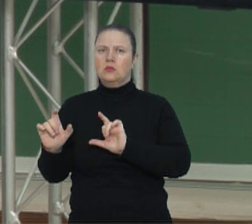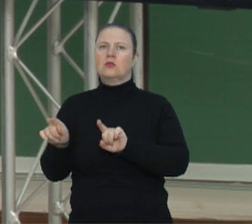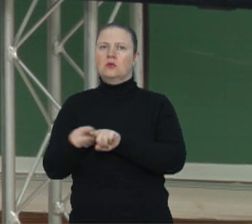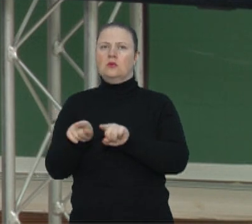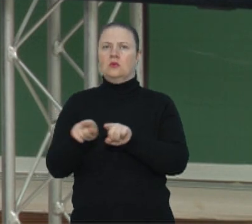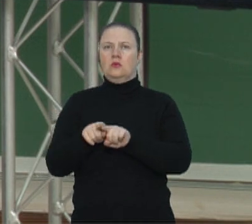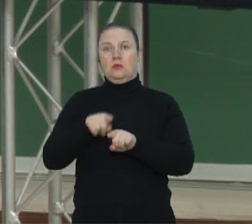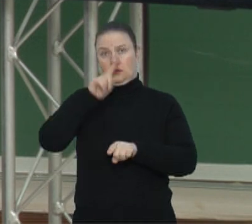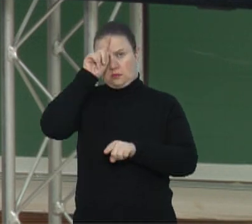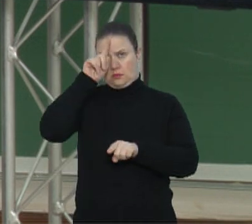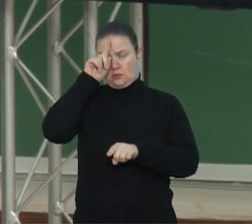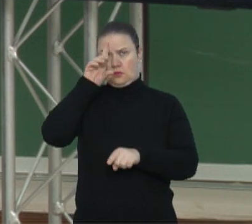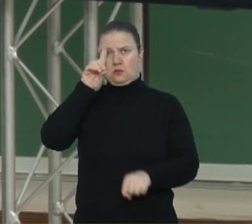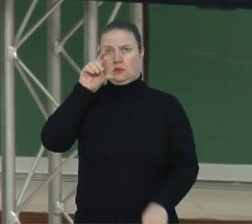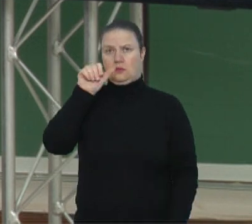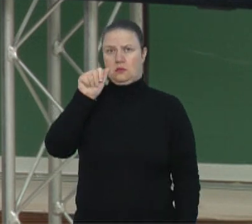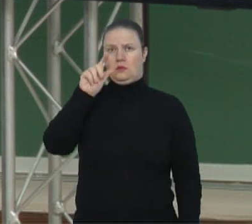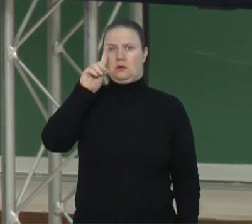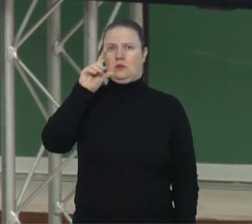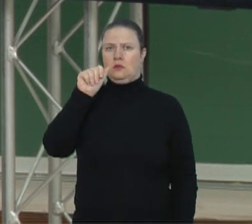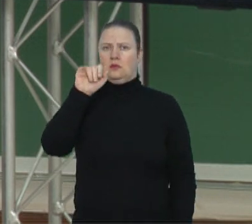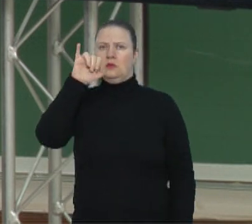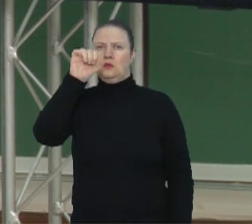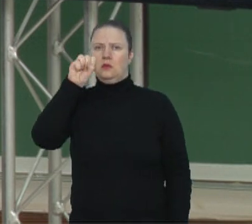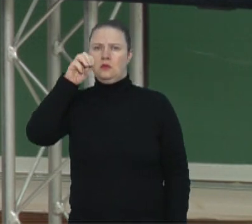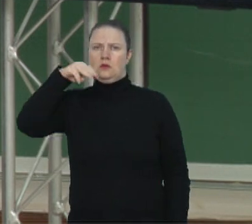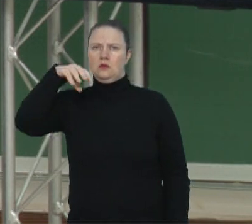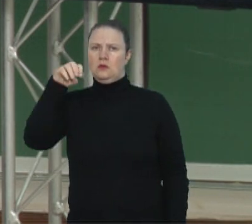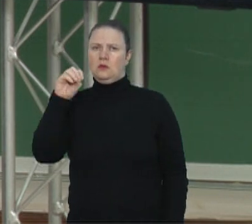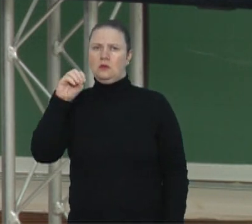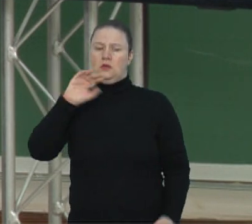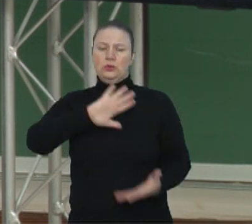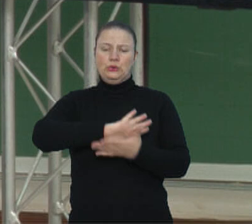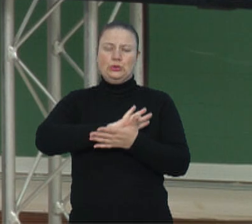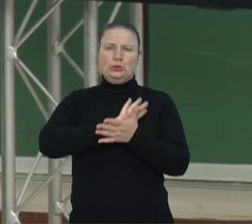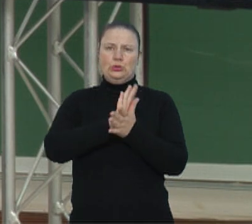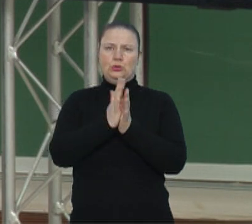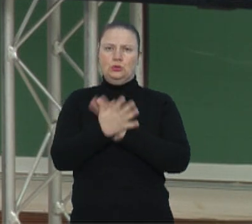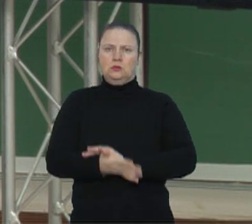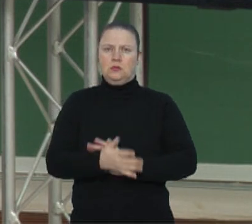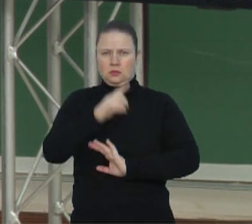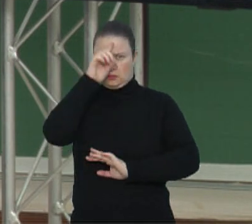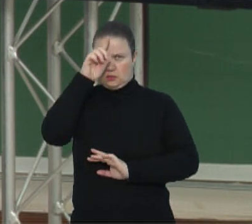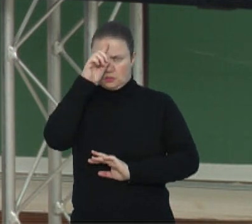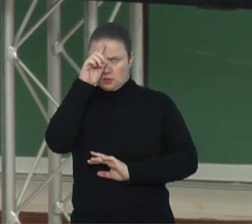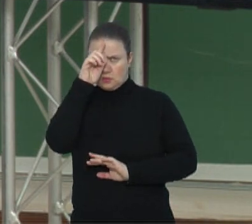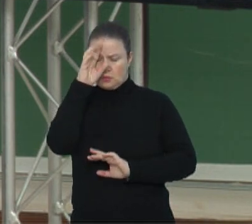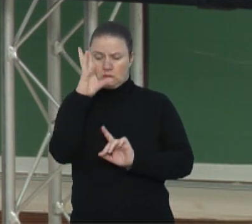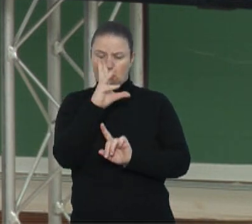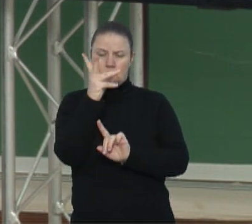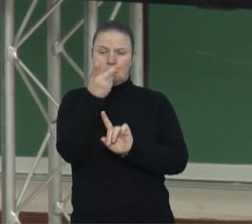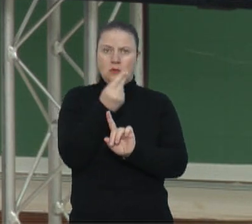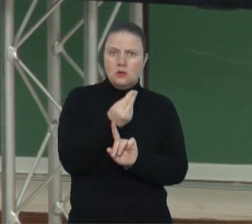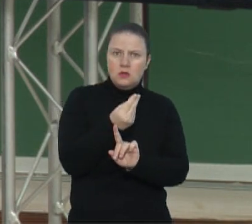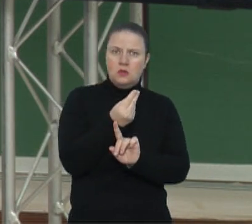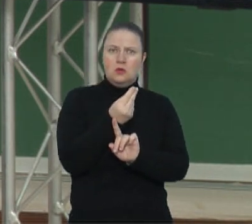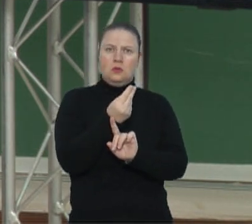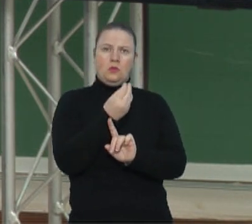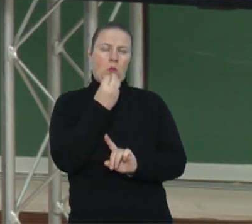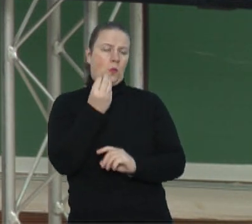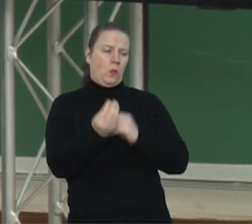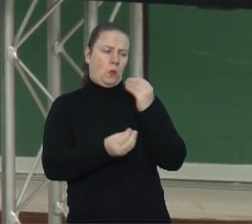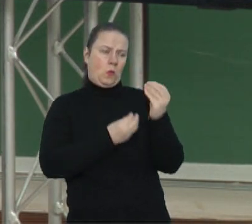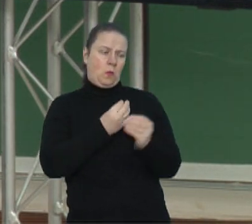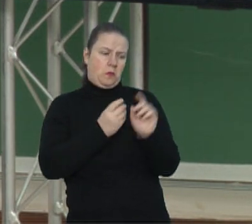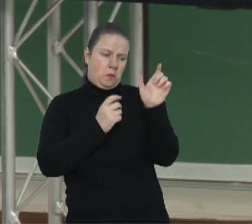do dadaísmo é desmontar toda a ideia de arte, na verdade, toda essa aura de artista, como se ele soubesse mais